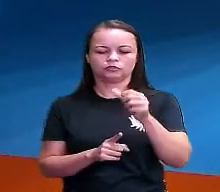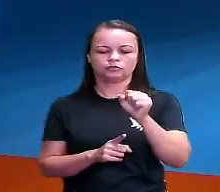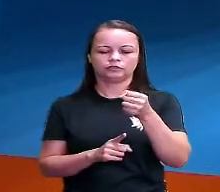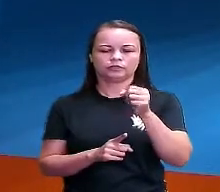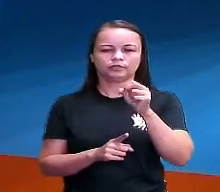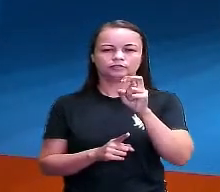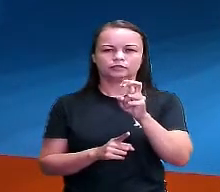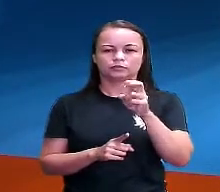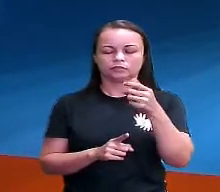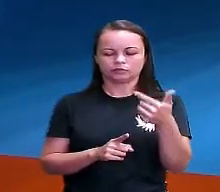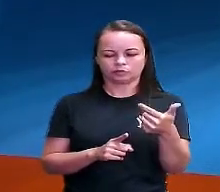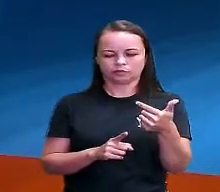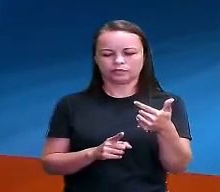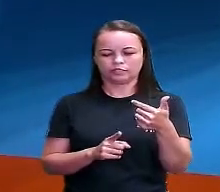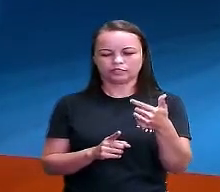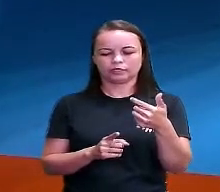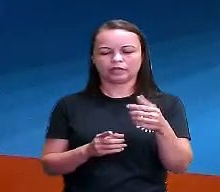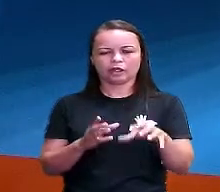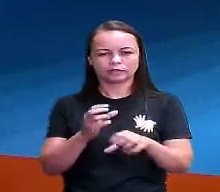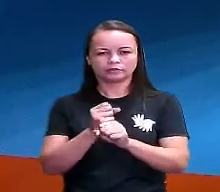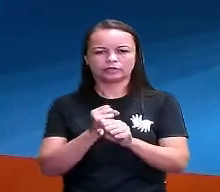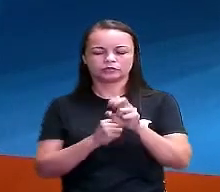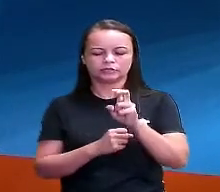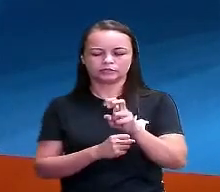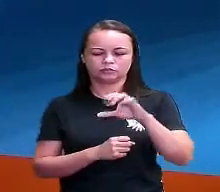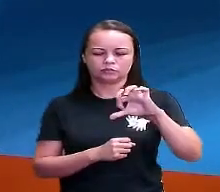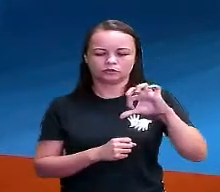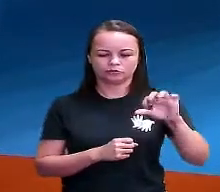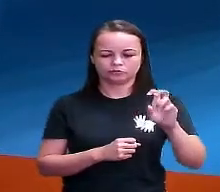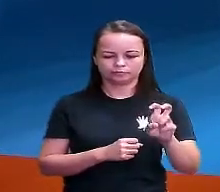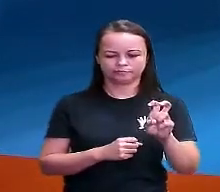5.995. E aí eu vou ter os termos da adição. Quais são?